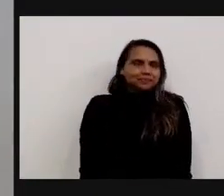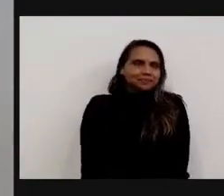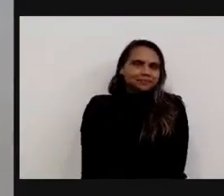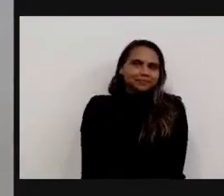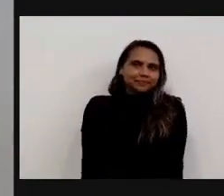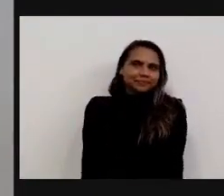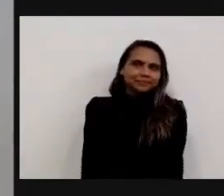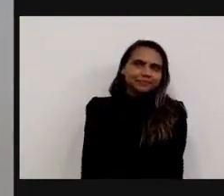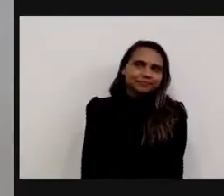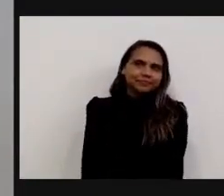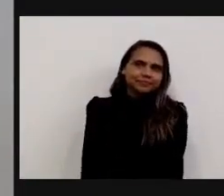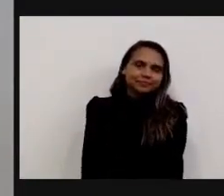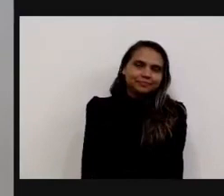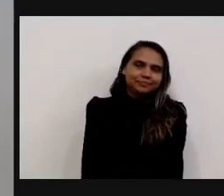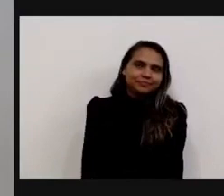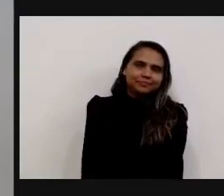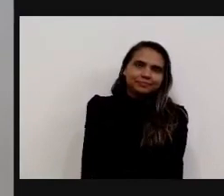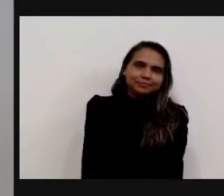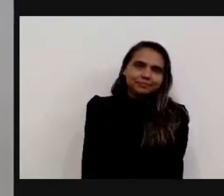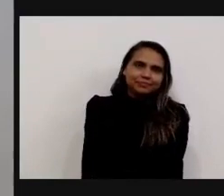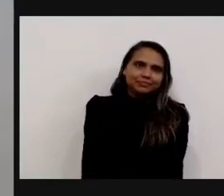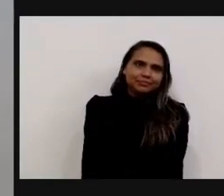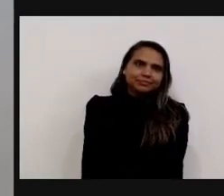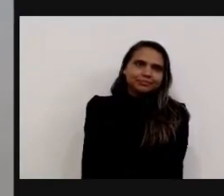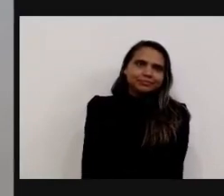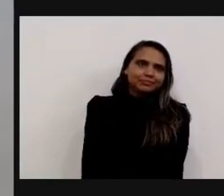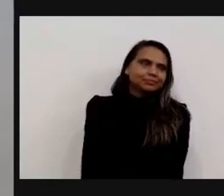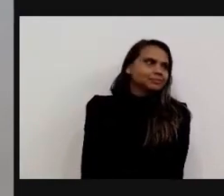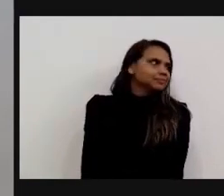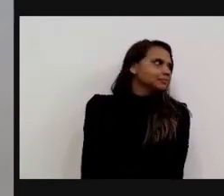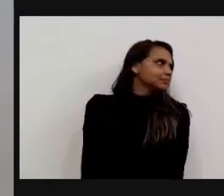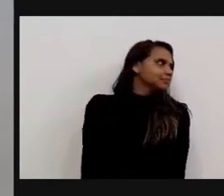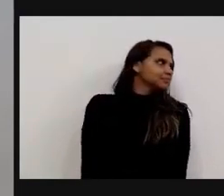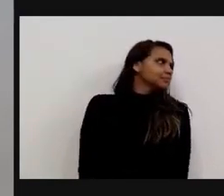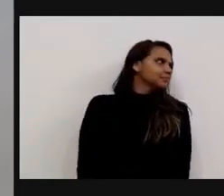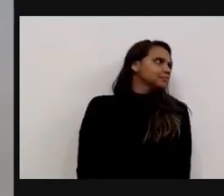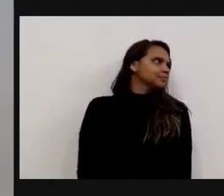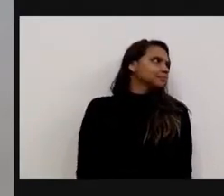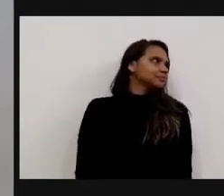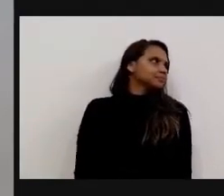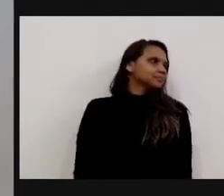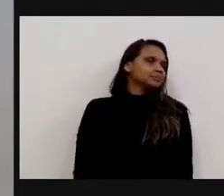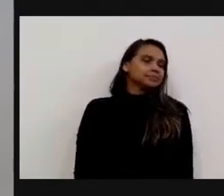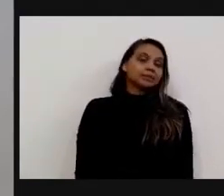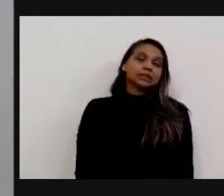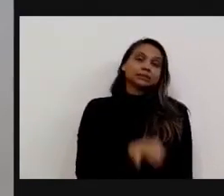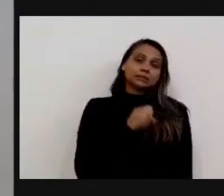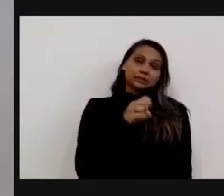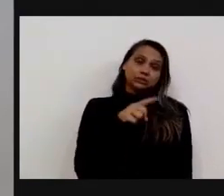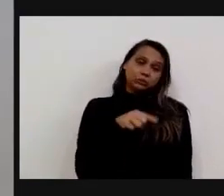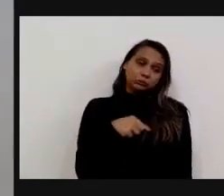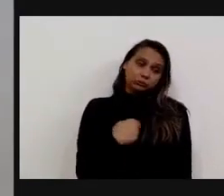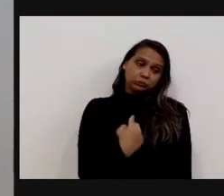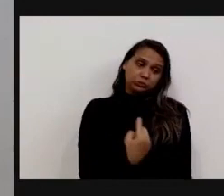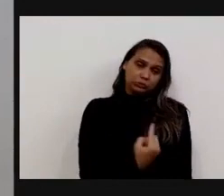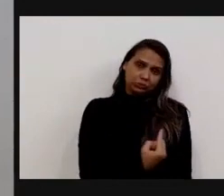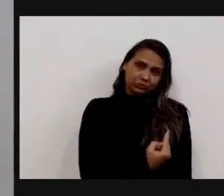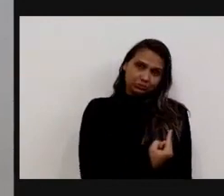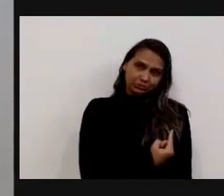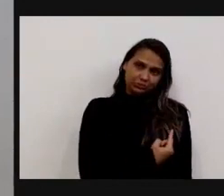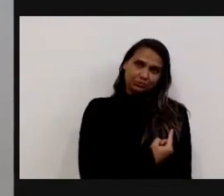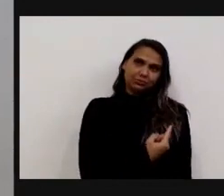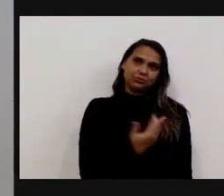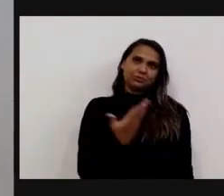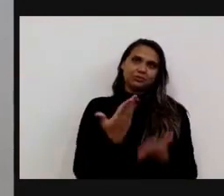e eu vou aqui eu acho que começar por ela marisaura como fazer esse nosso servidores pobres Mortais somos